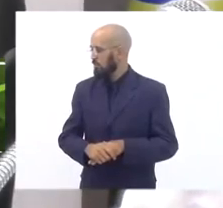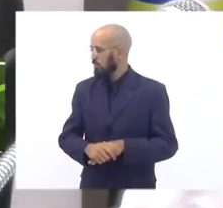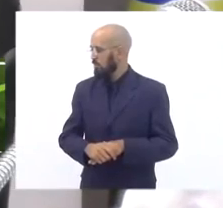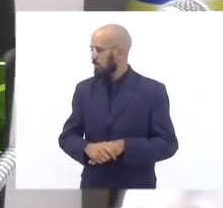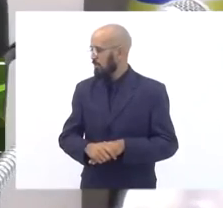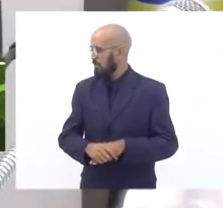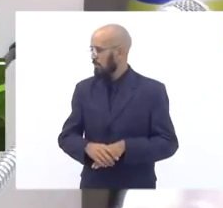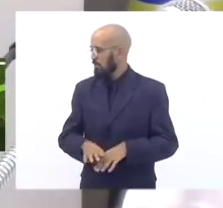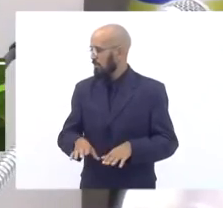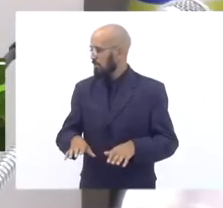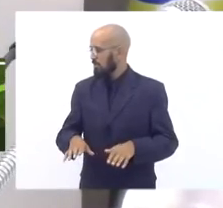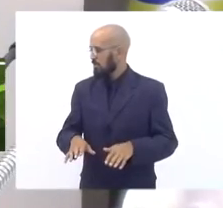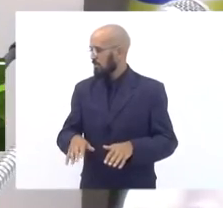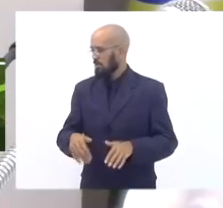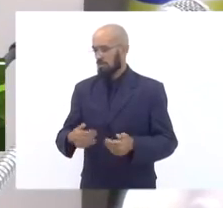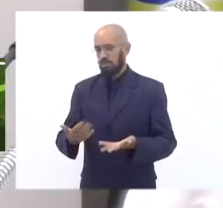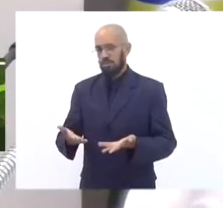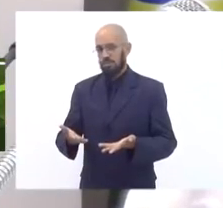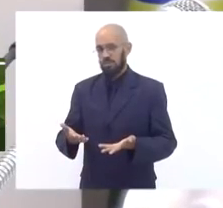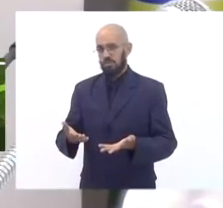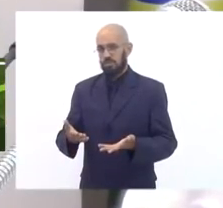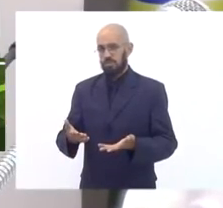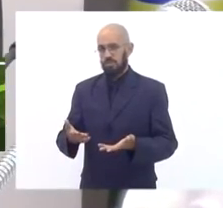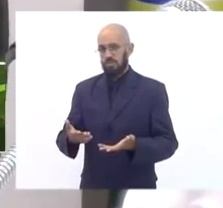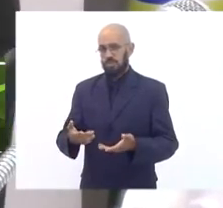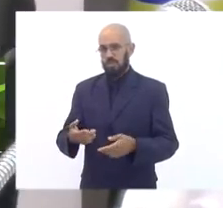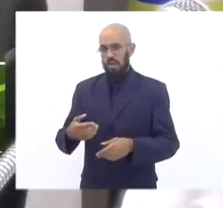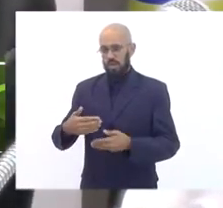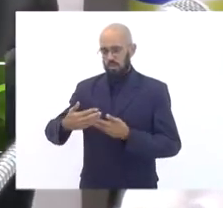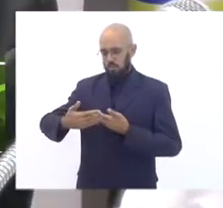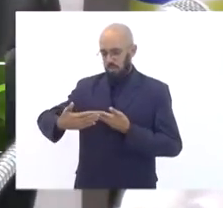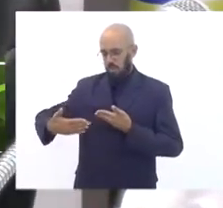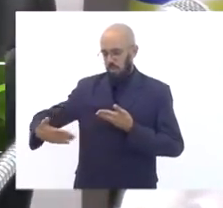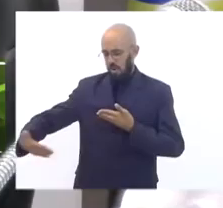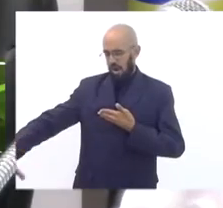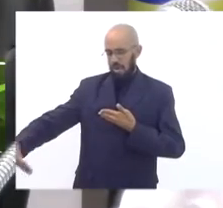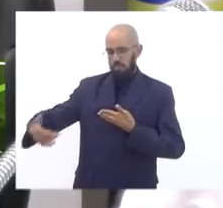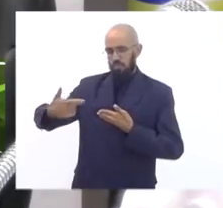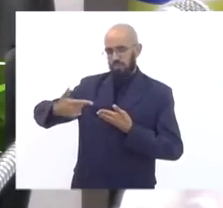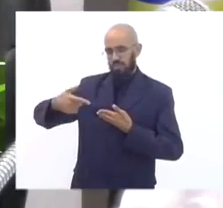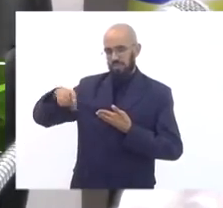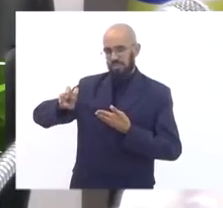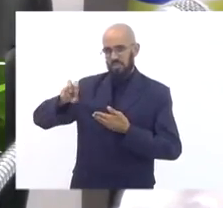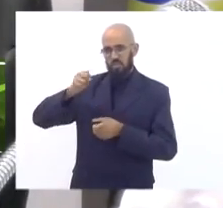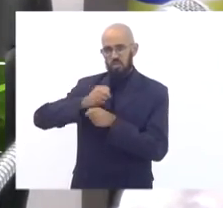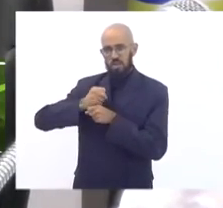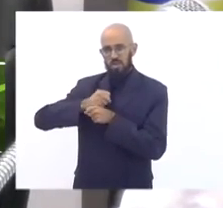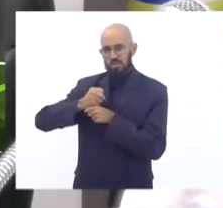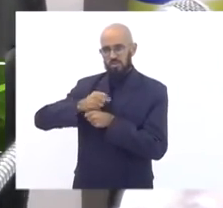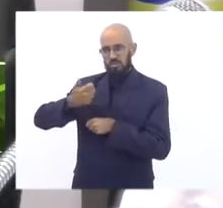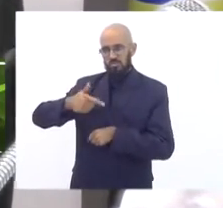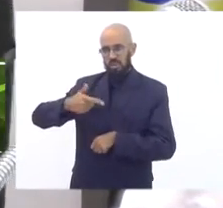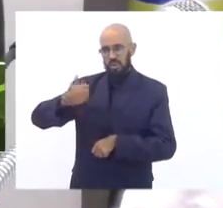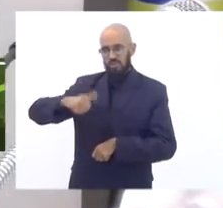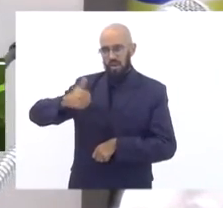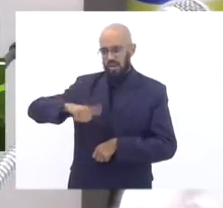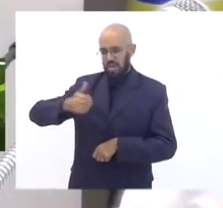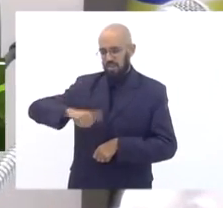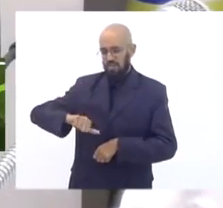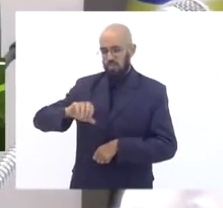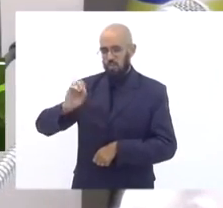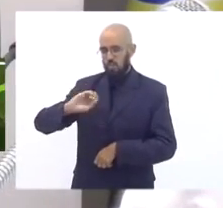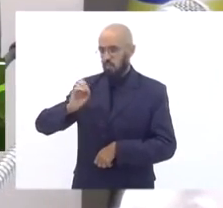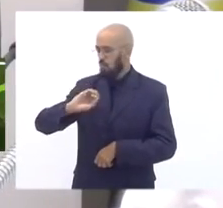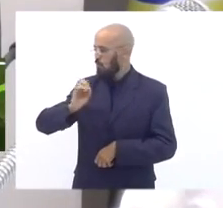prorrogar por 25 anos, sem nenhuma avaliação, sem